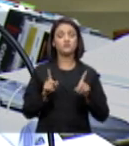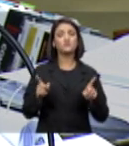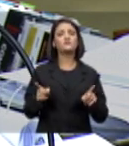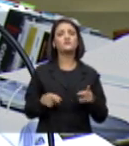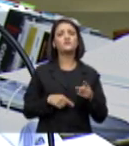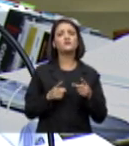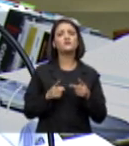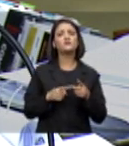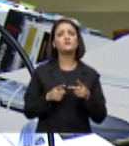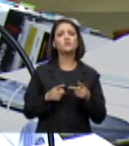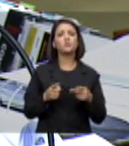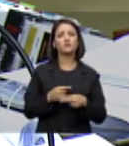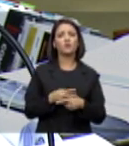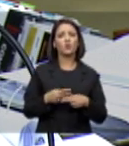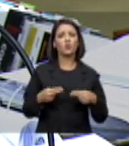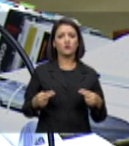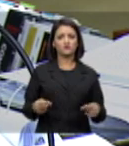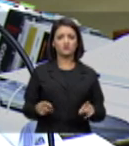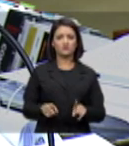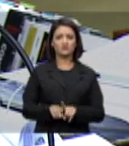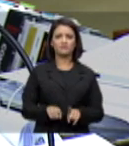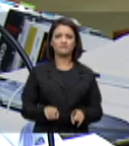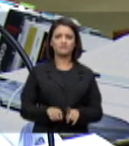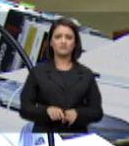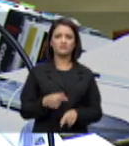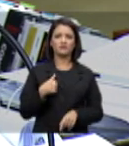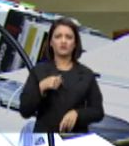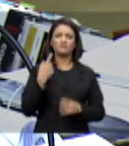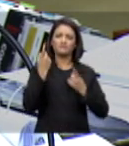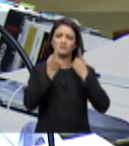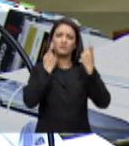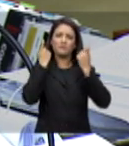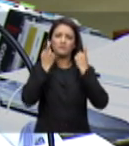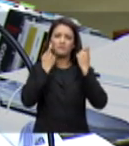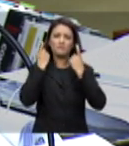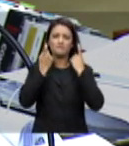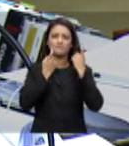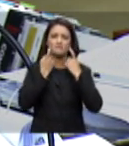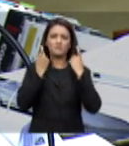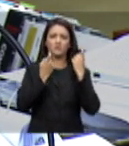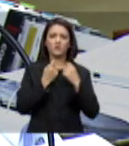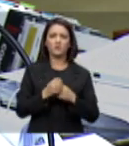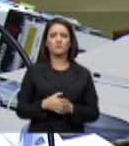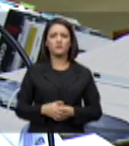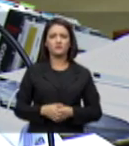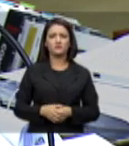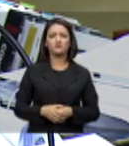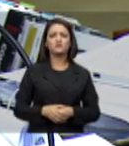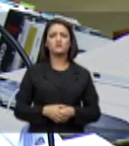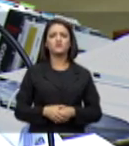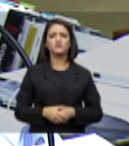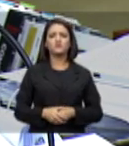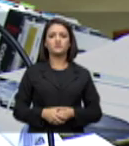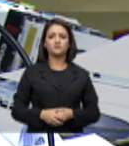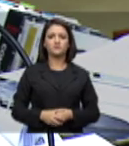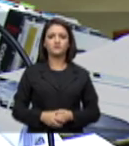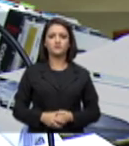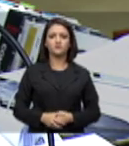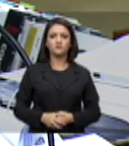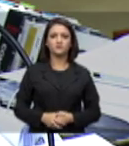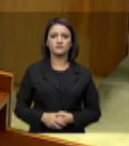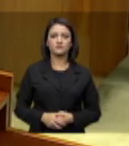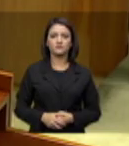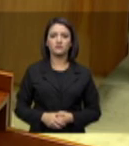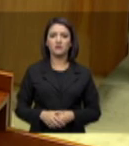segundo ponto ainda formal é em que pese a preocupação do eminente ministro marco aurélio que a preocupação é de todos